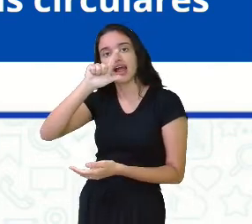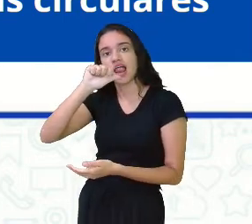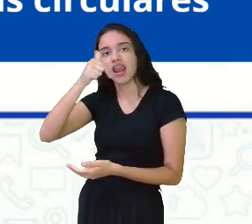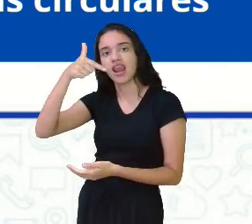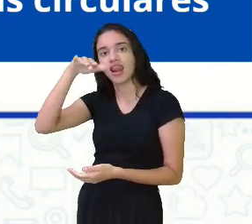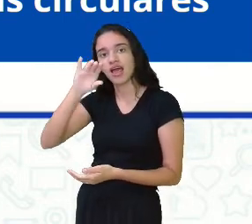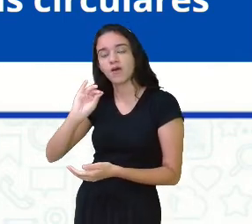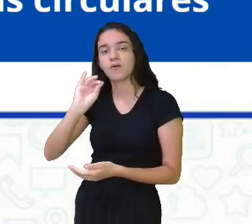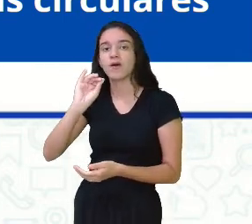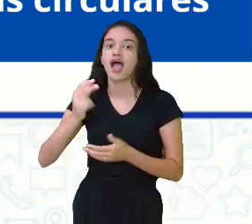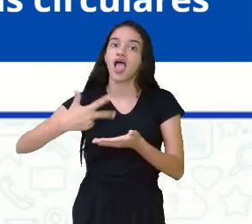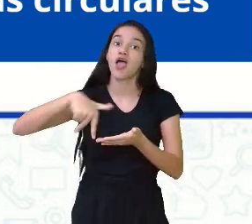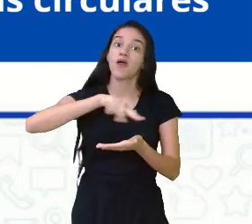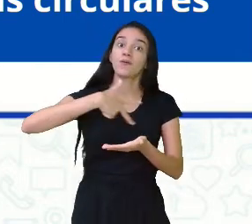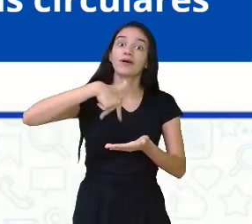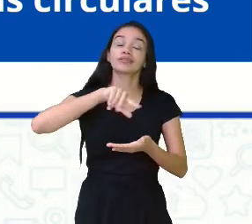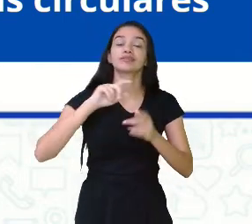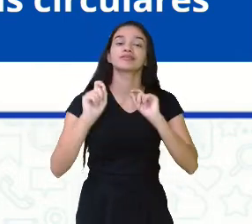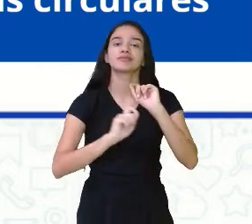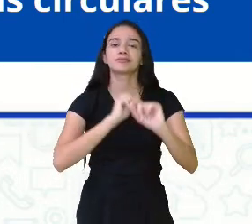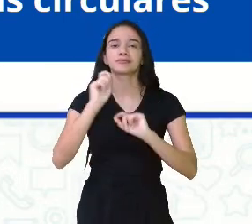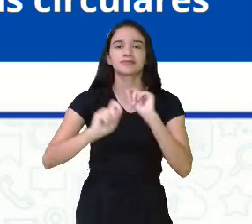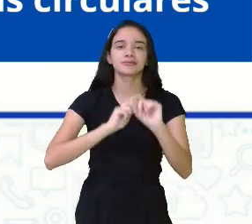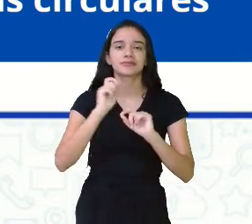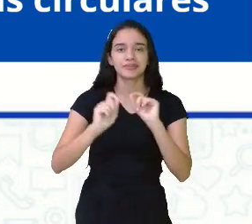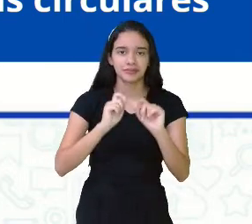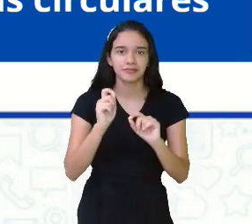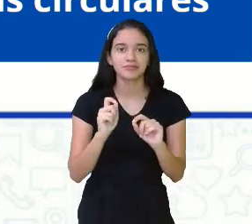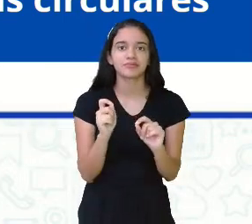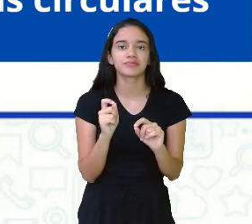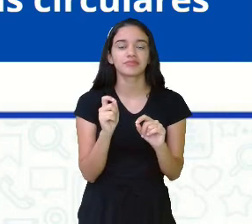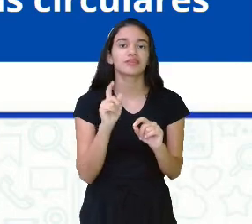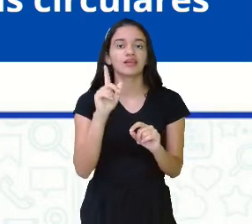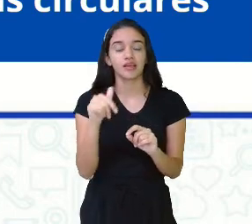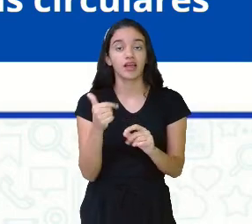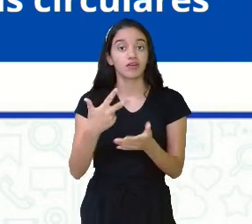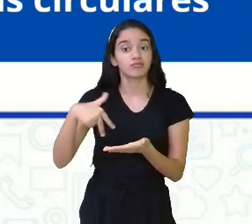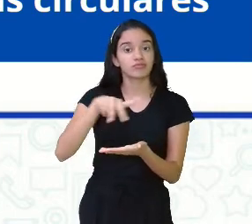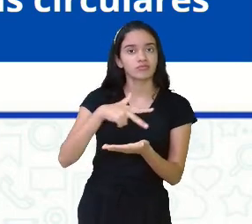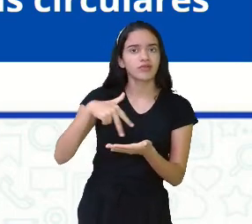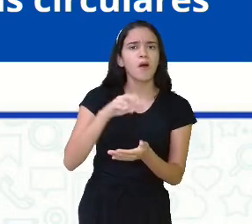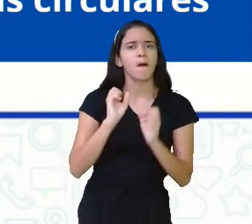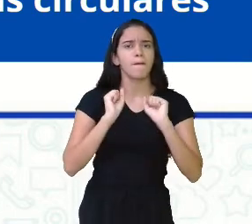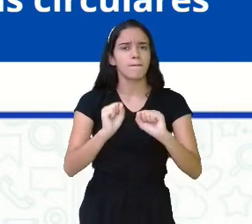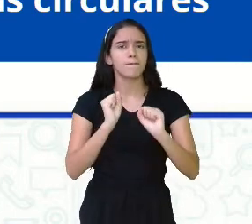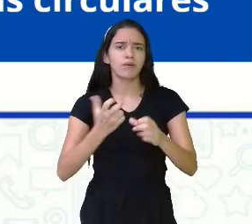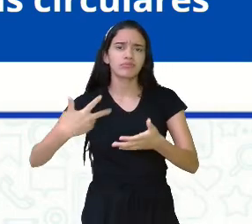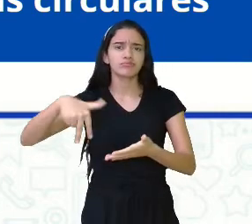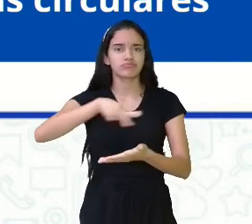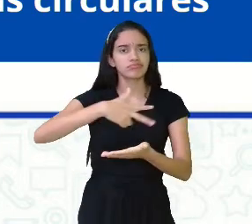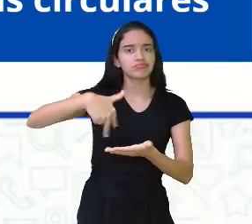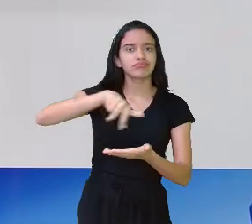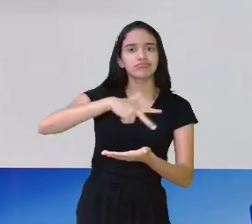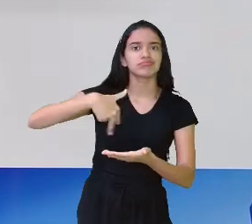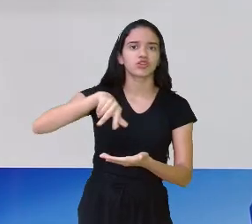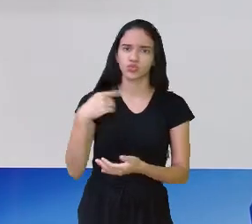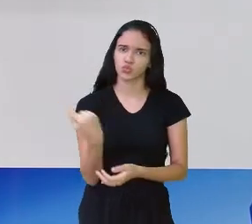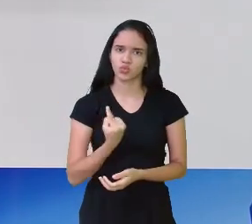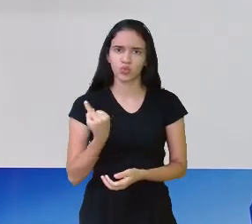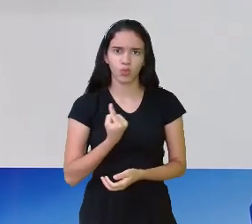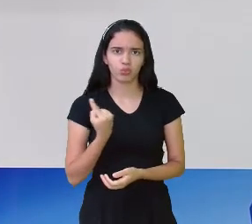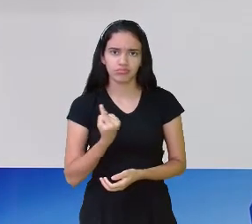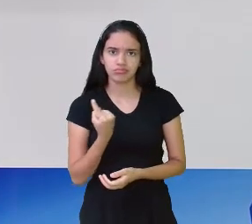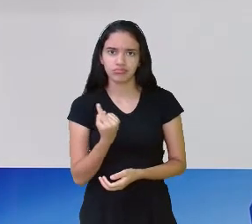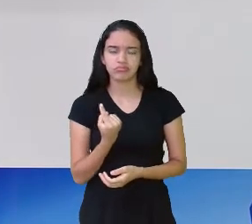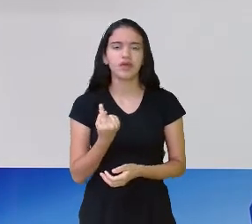é uma dança de par. Originalmente, né? de par. Ela é uma dança de par. Você pode dançar. Eu não posso dançar sozinho no